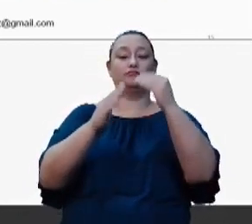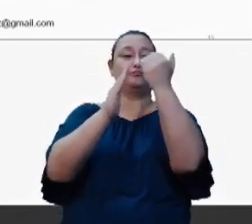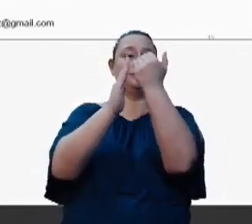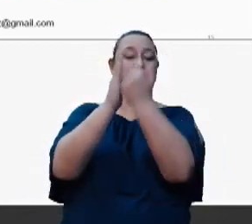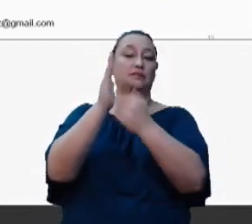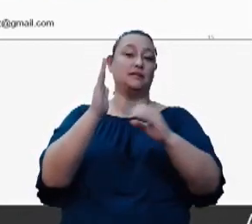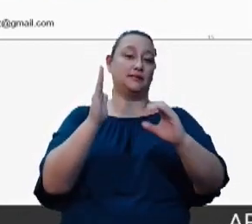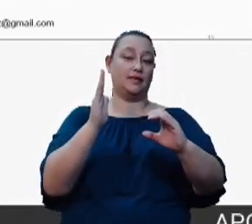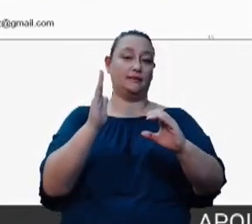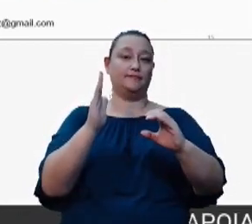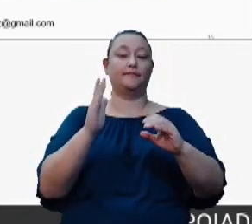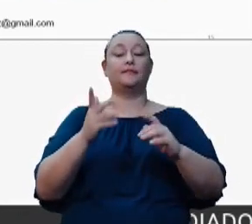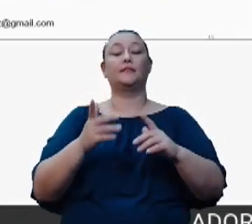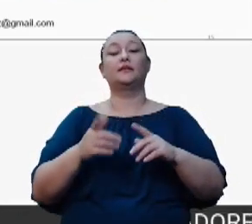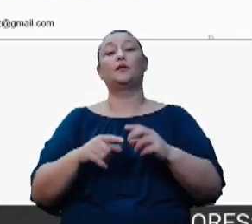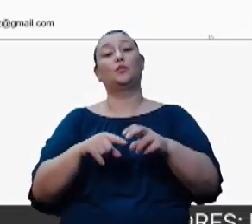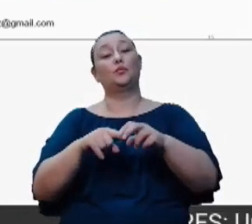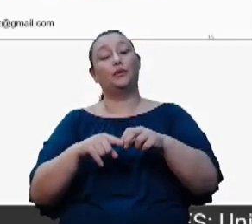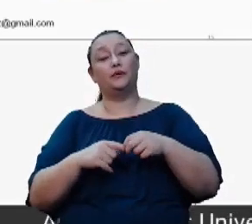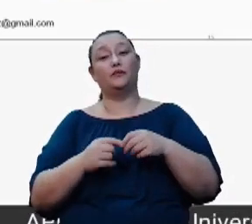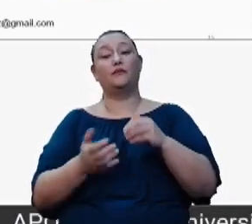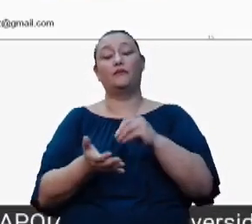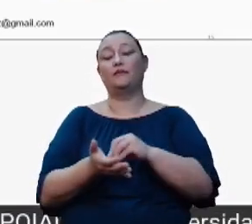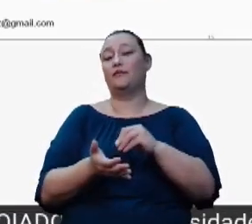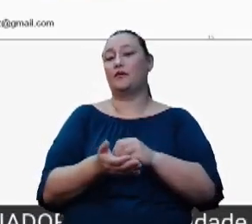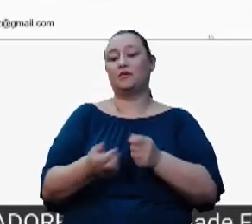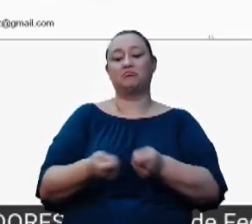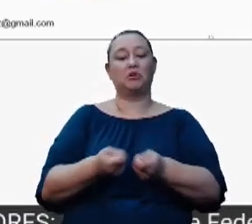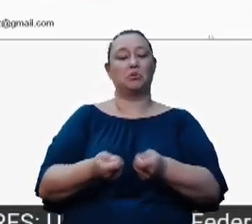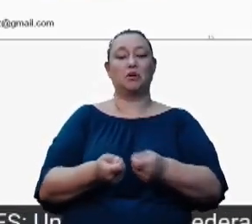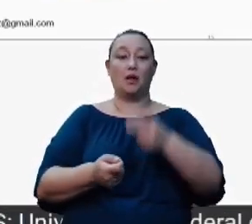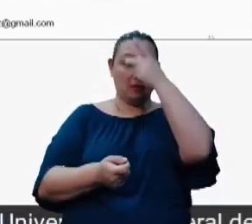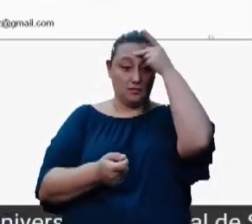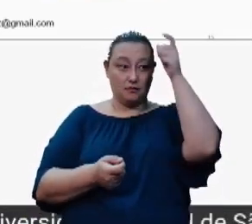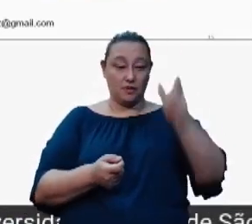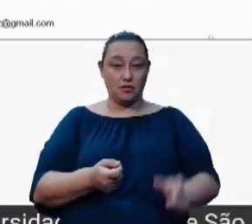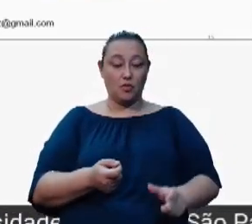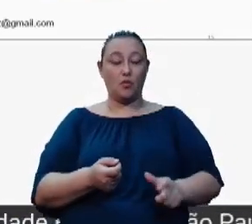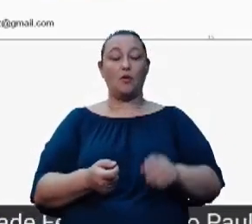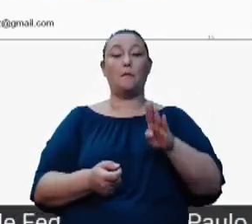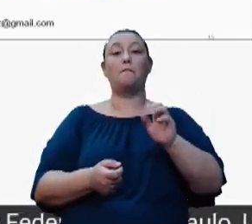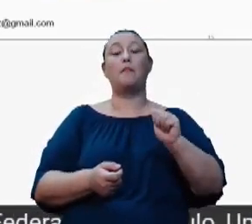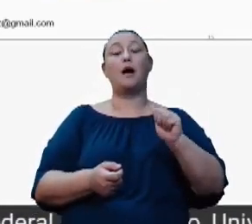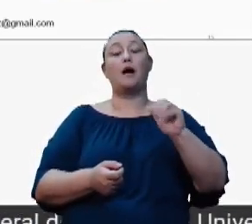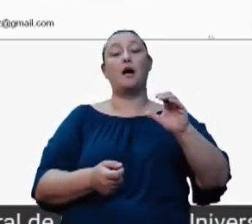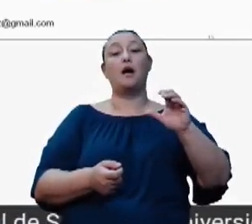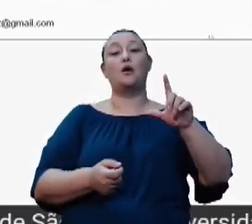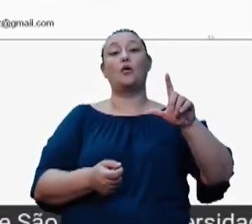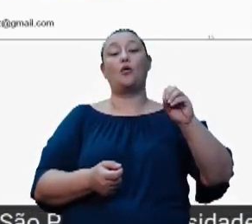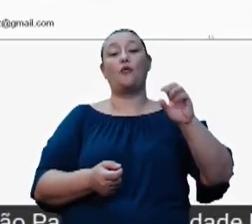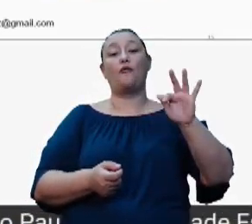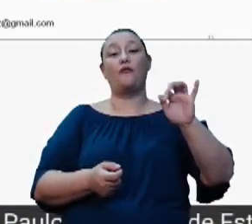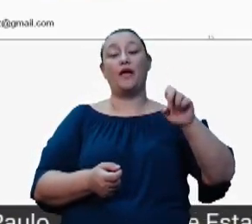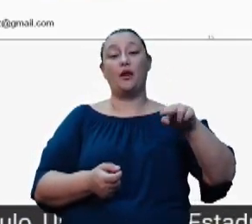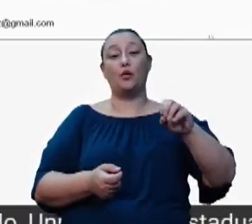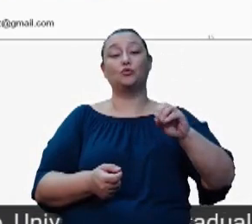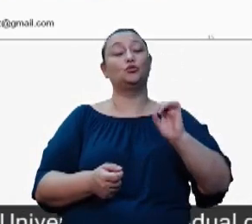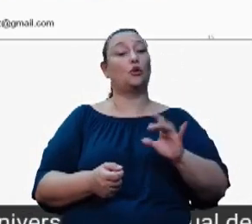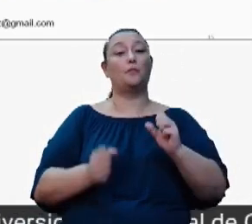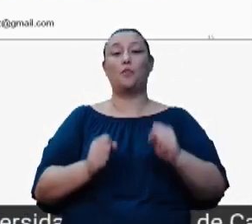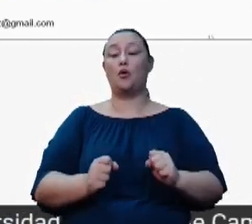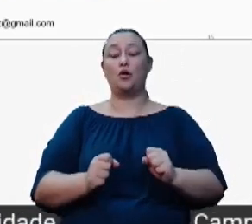gravidez, ou seja, devido à falta de dados controlados em humanos. O baclofeno só deve ser administrado